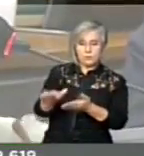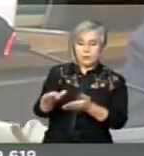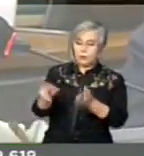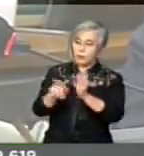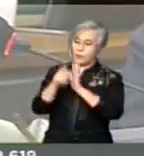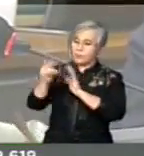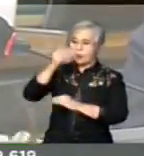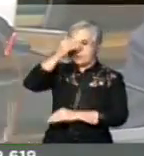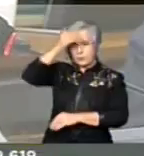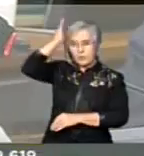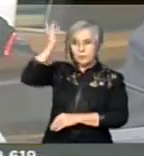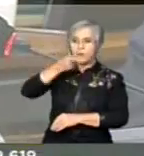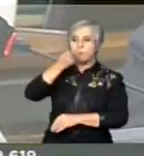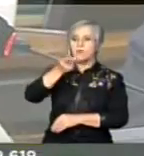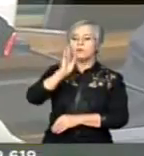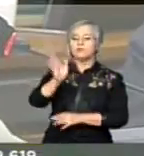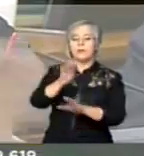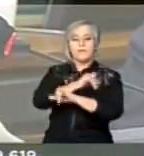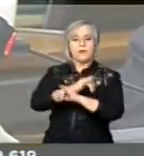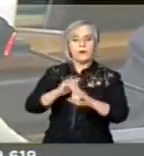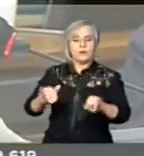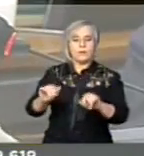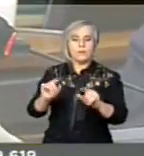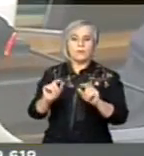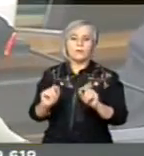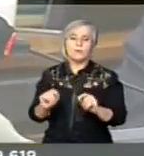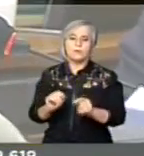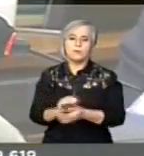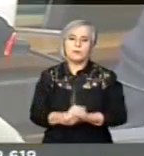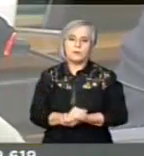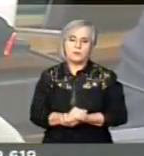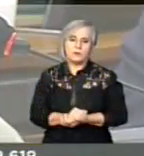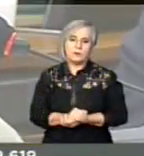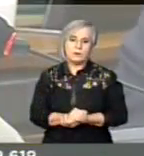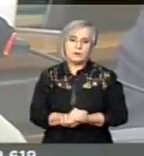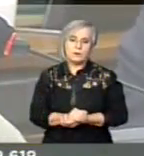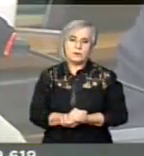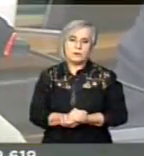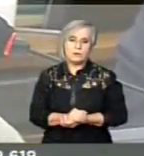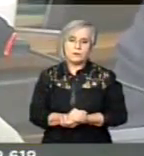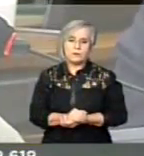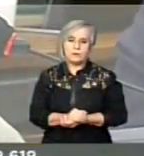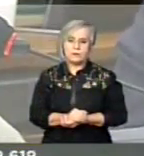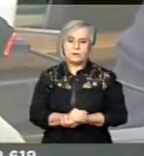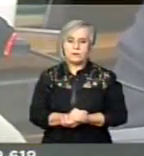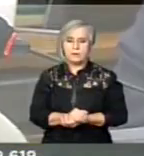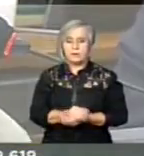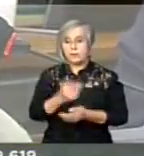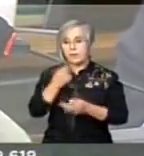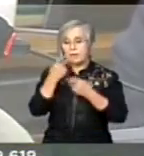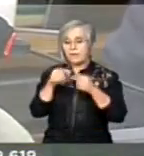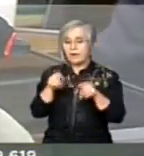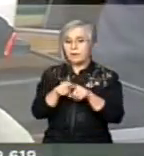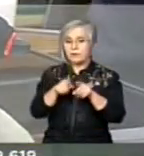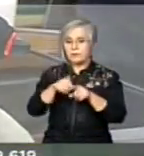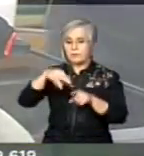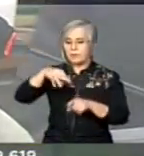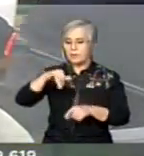isso, e mais, quem diz isso é ninguém menos que Miguel Reale Júnior. Não